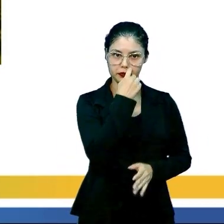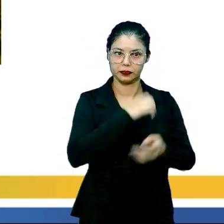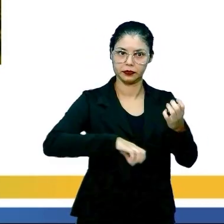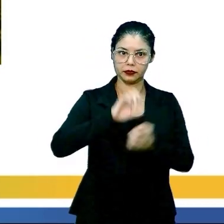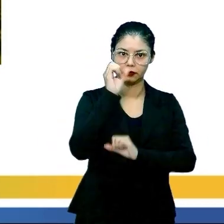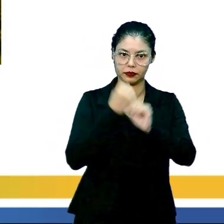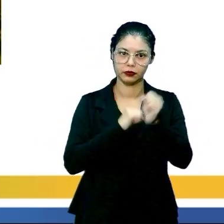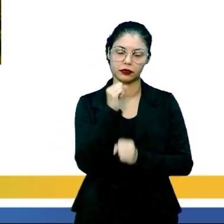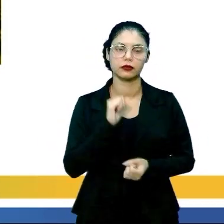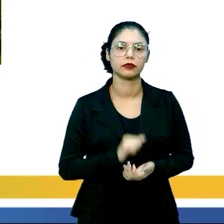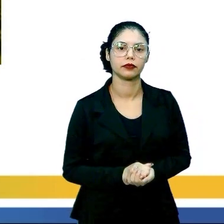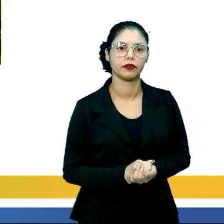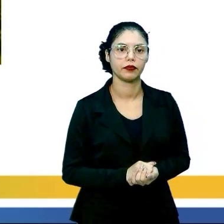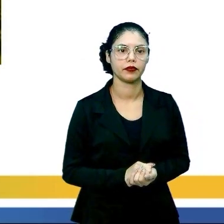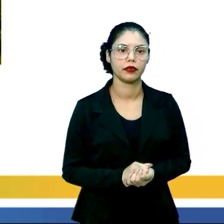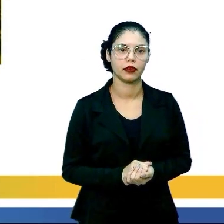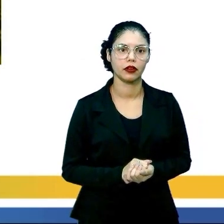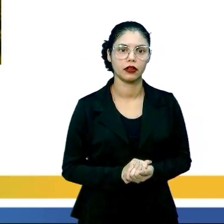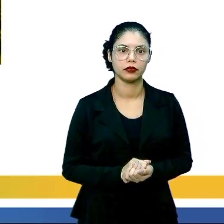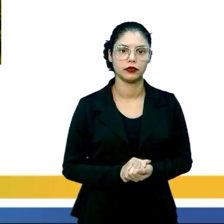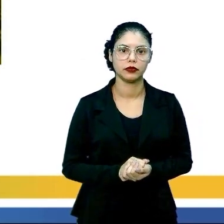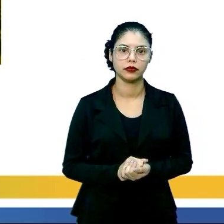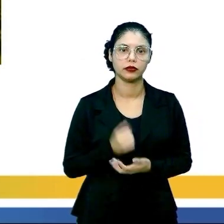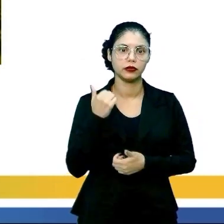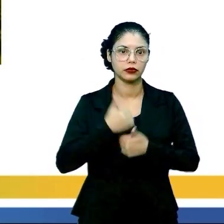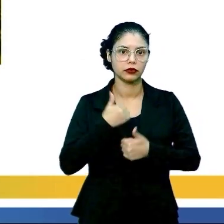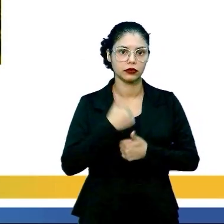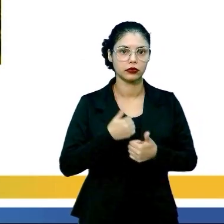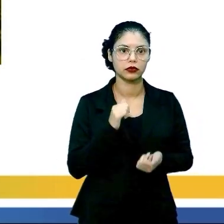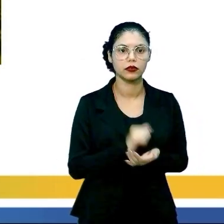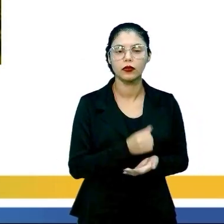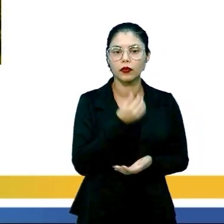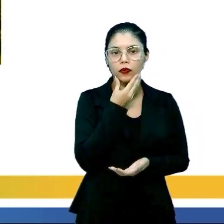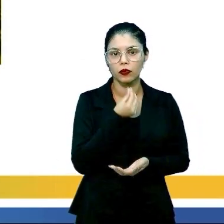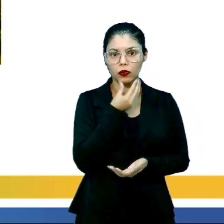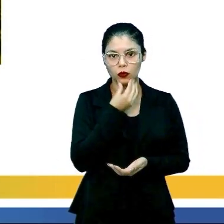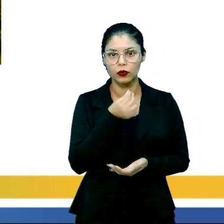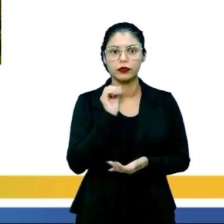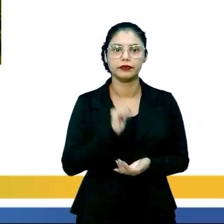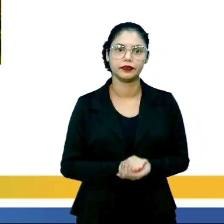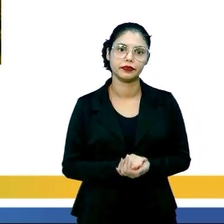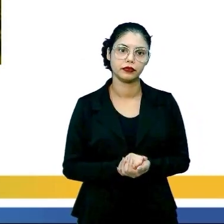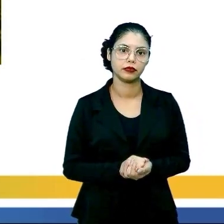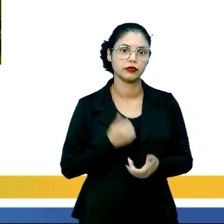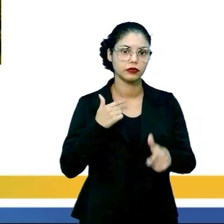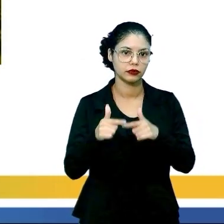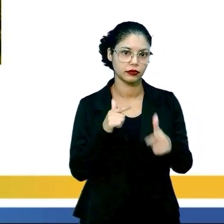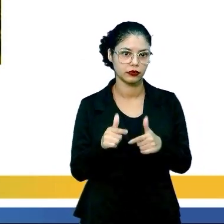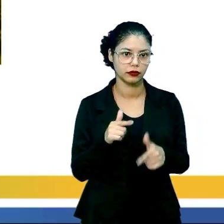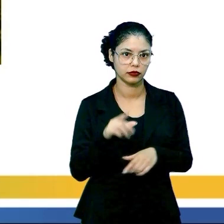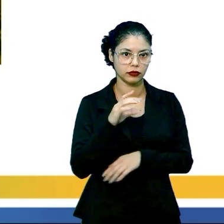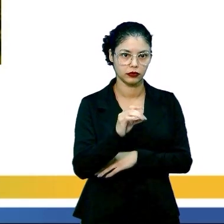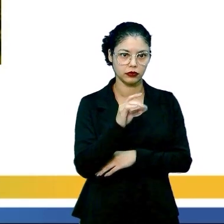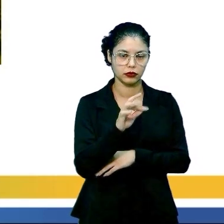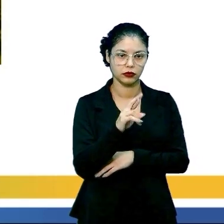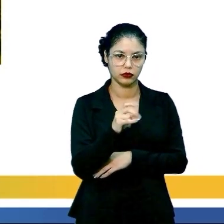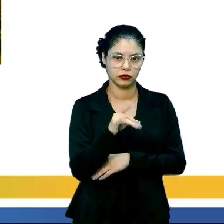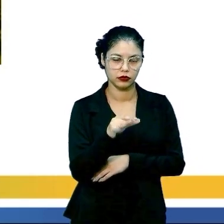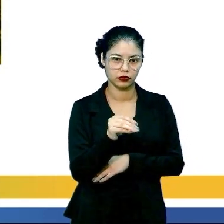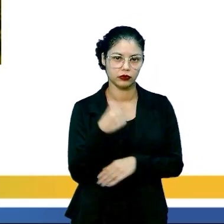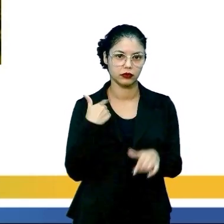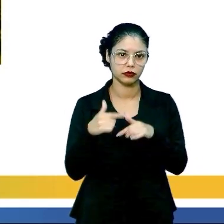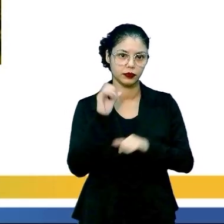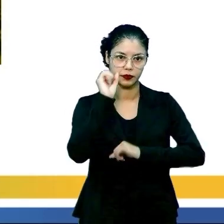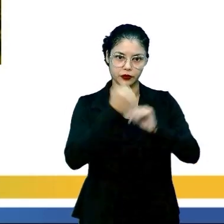Revolução Industrial, que está dizendo aí que ele substituiu o servo e o homem pelo operador. O